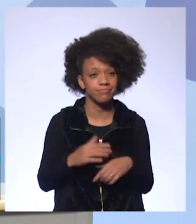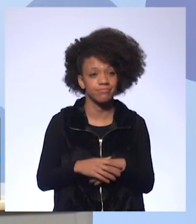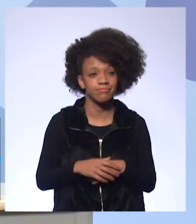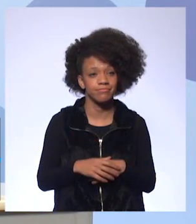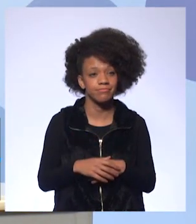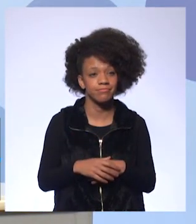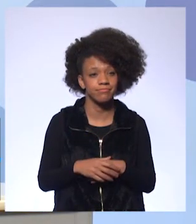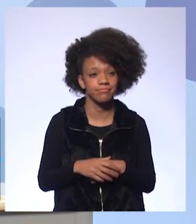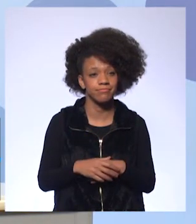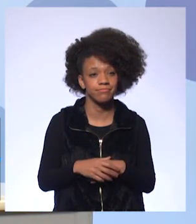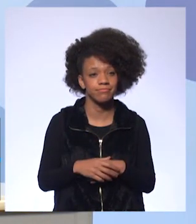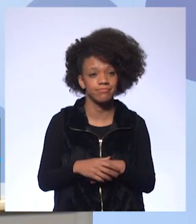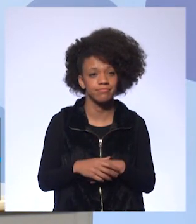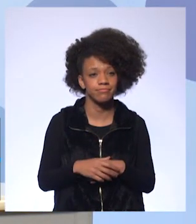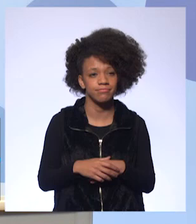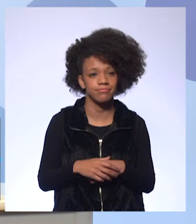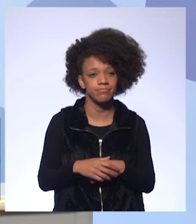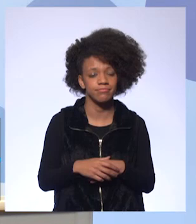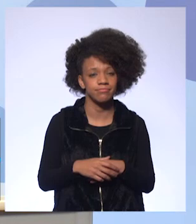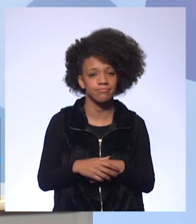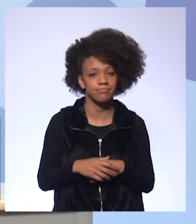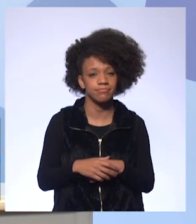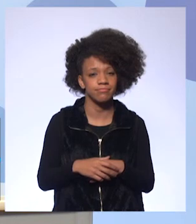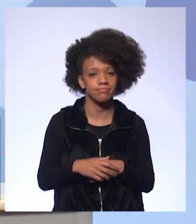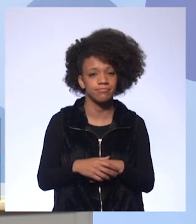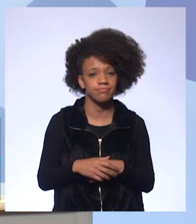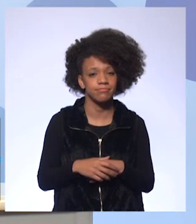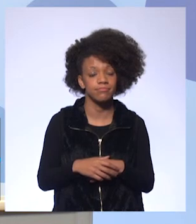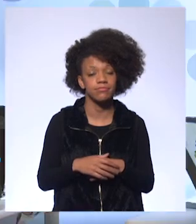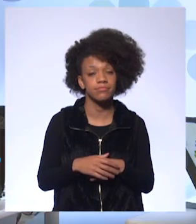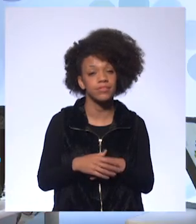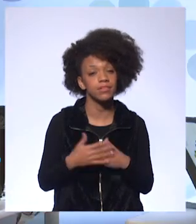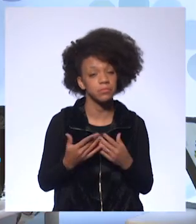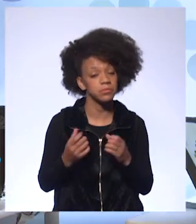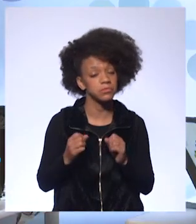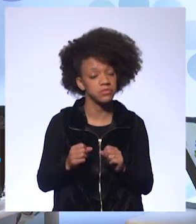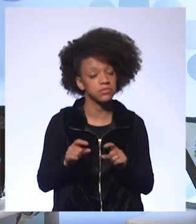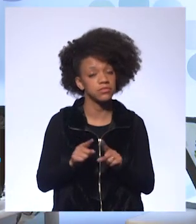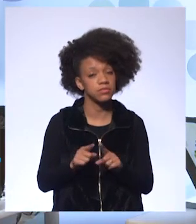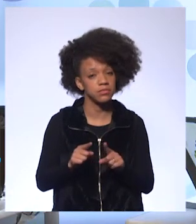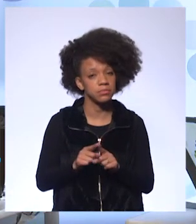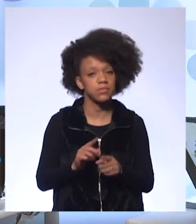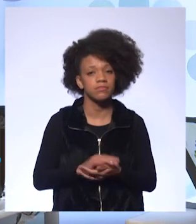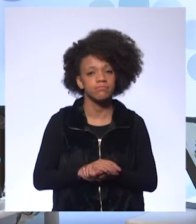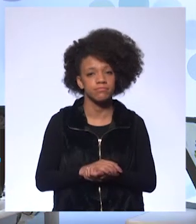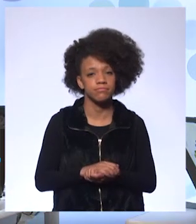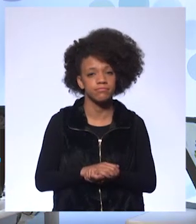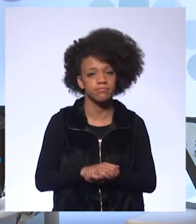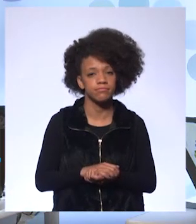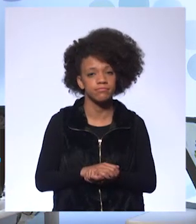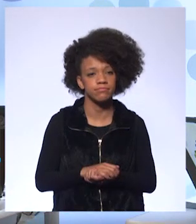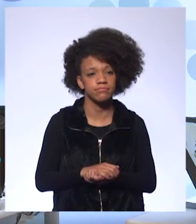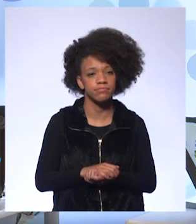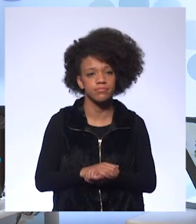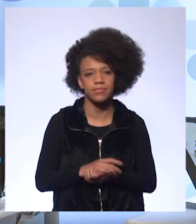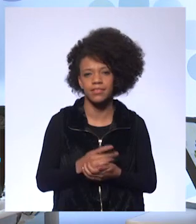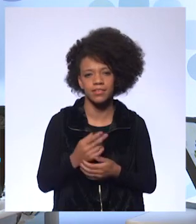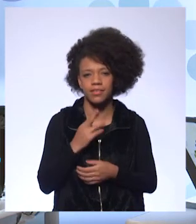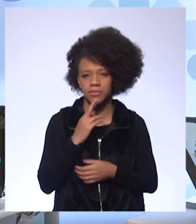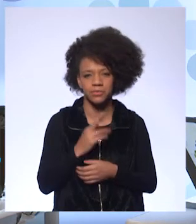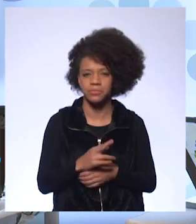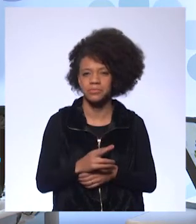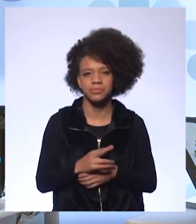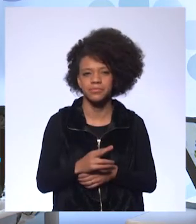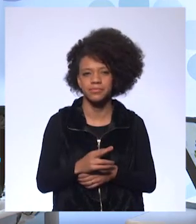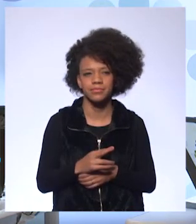Will not probably how we think so mas não poderia falar também a I don't think I'll eu ainda não quer falar resposta